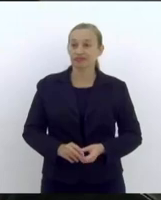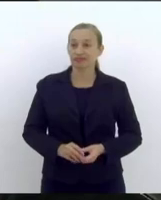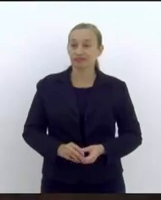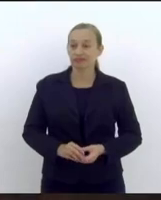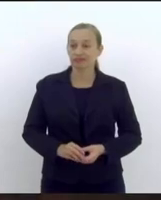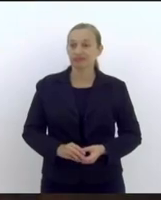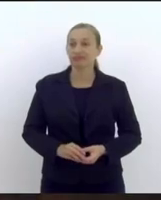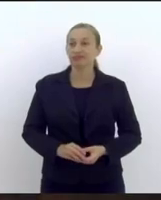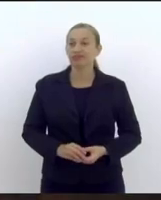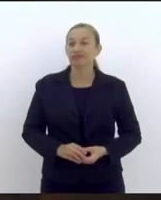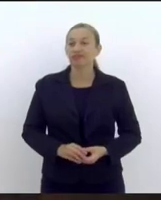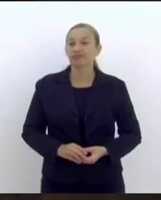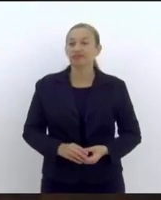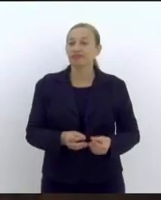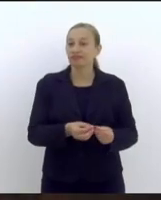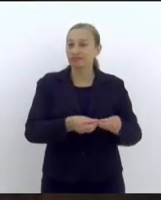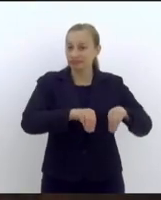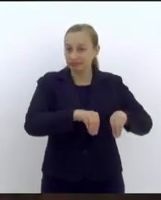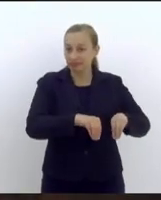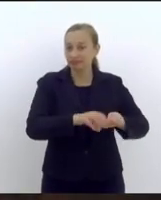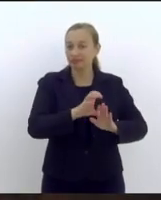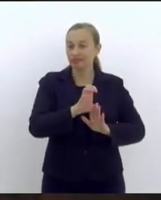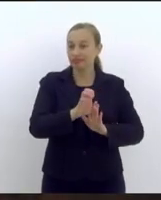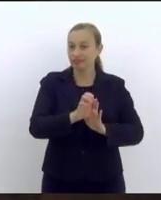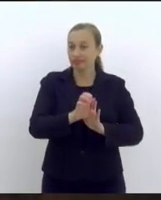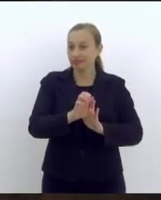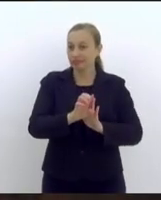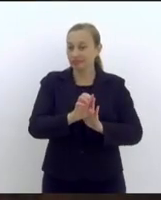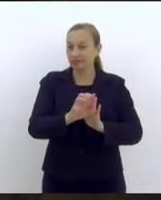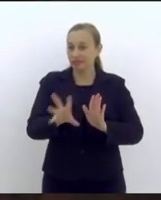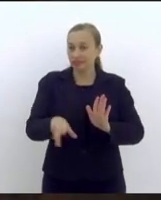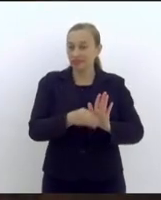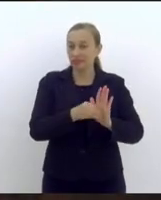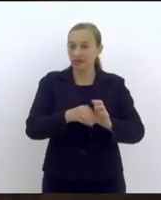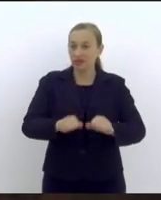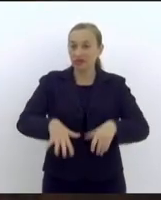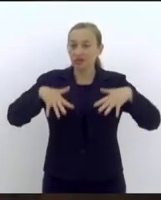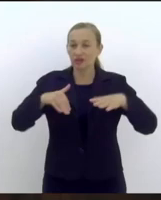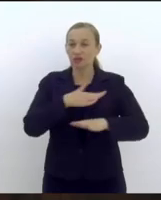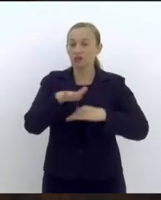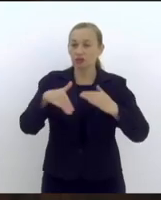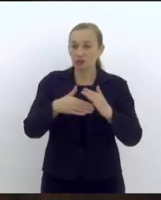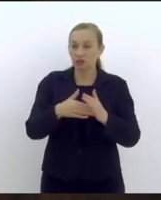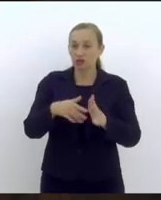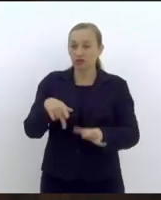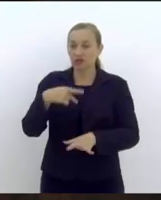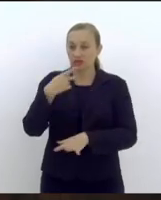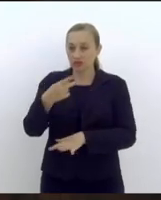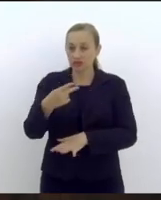sendo assim fica prejudicada a emenda em plenário com todos os pareceres Plenário